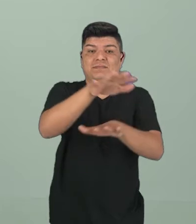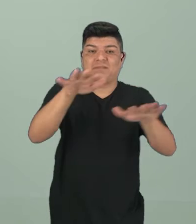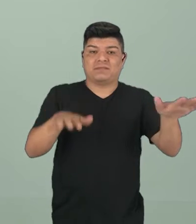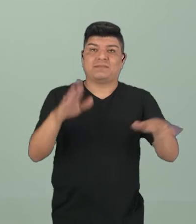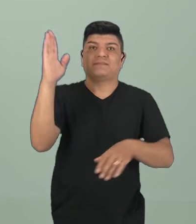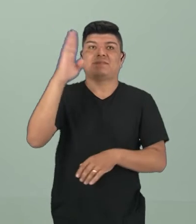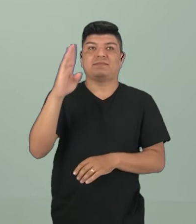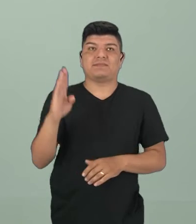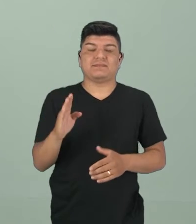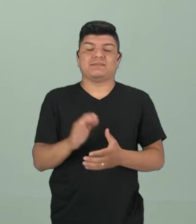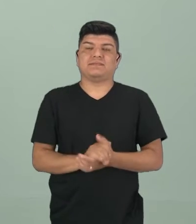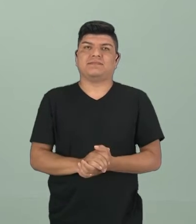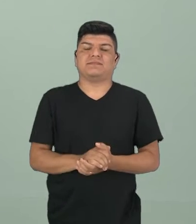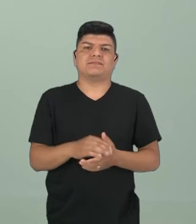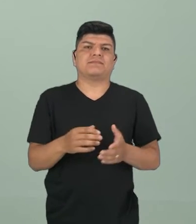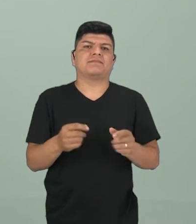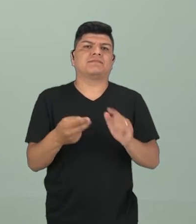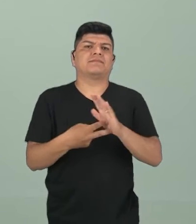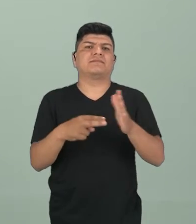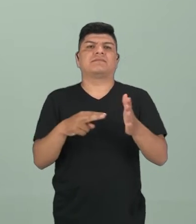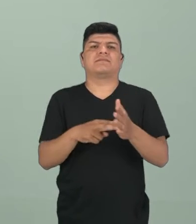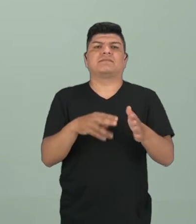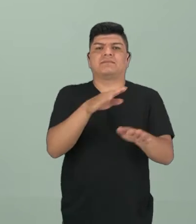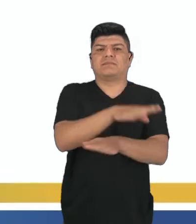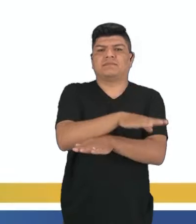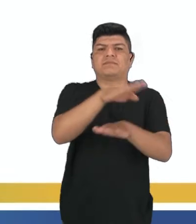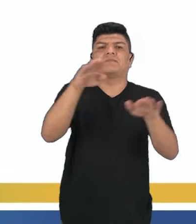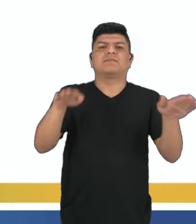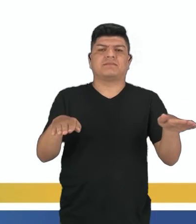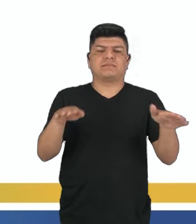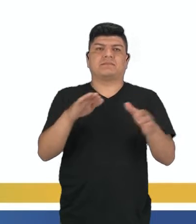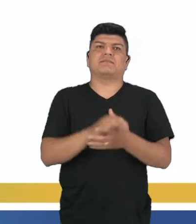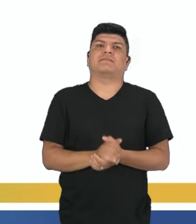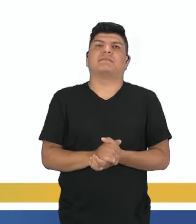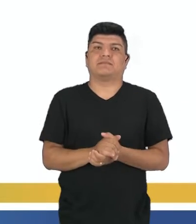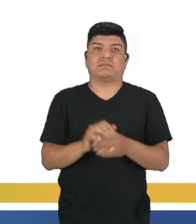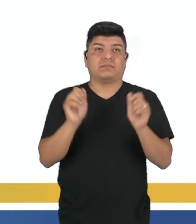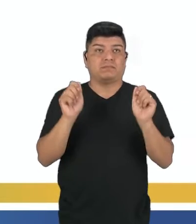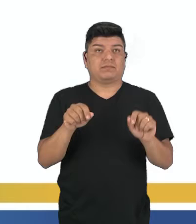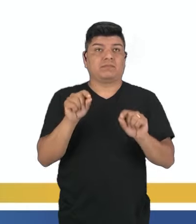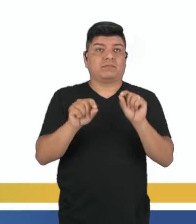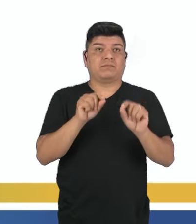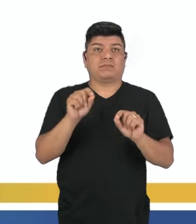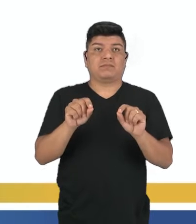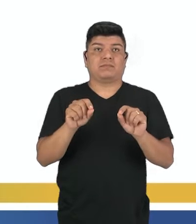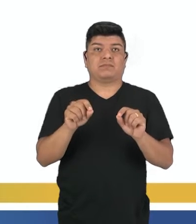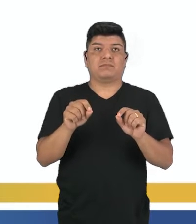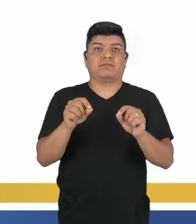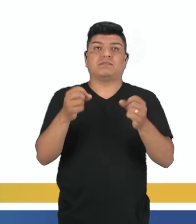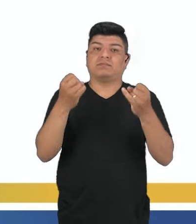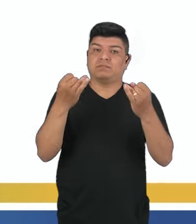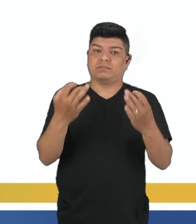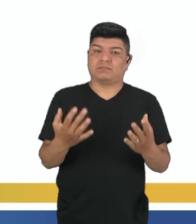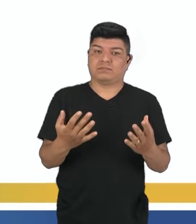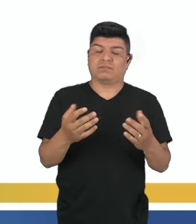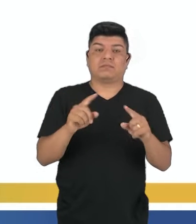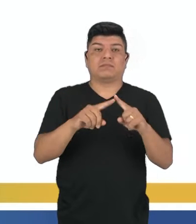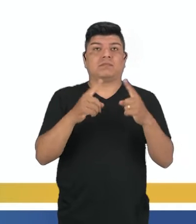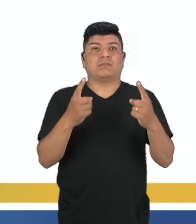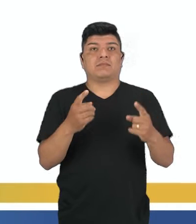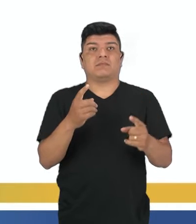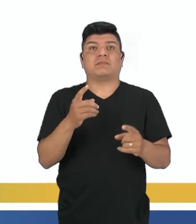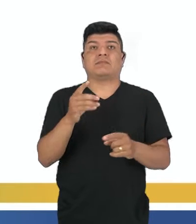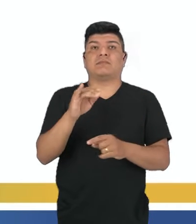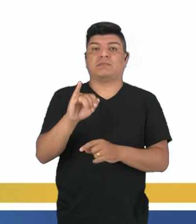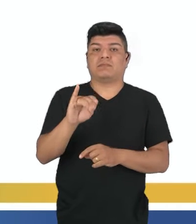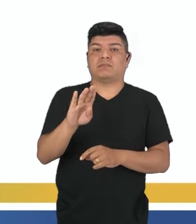brasileiros. Bom, o que são biomas? Os biomas eles podem ser definidos, eles têm várias definições, porém, de acordo